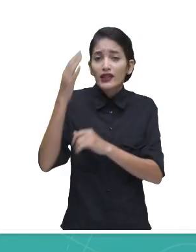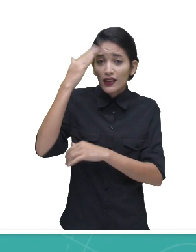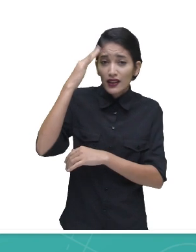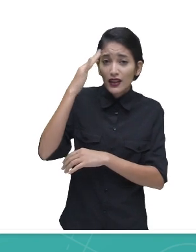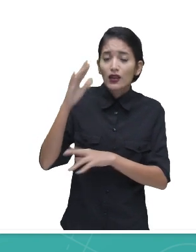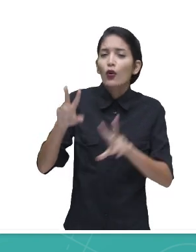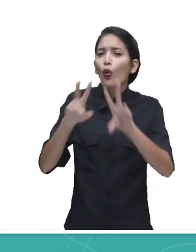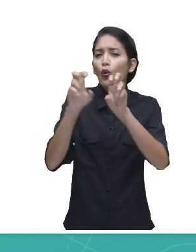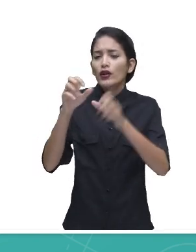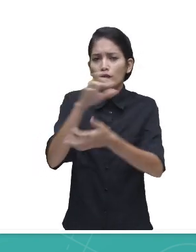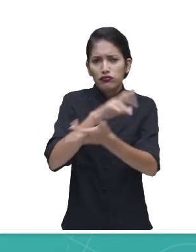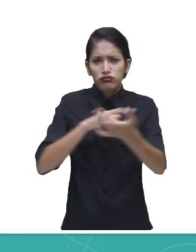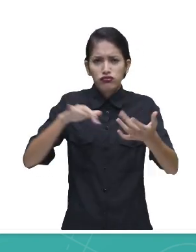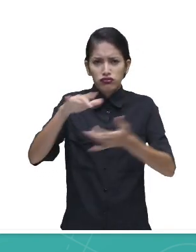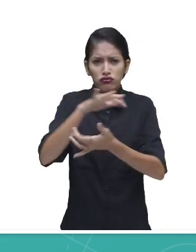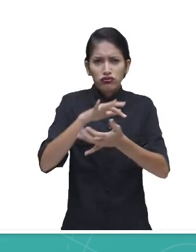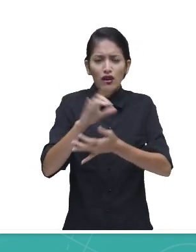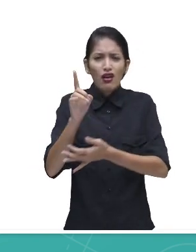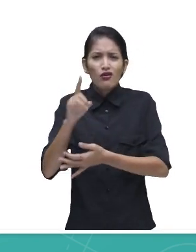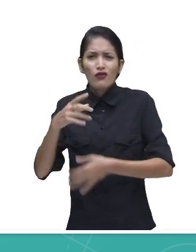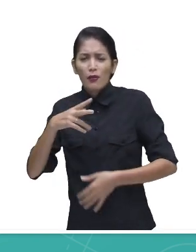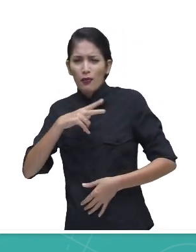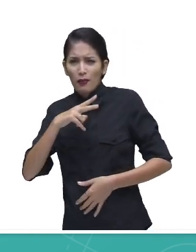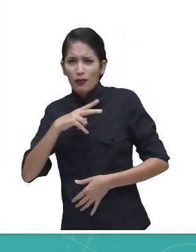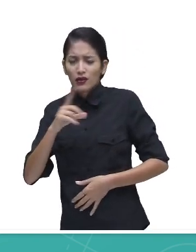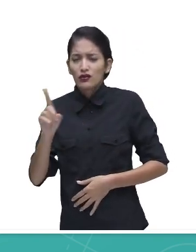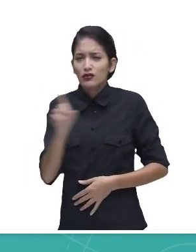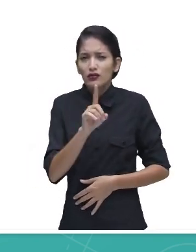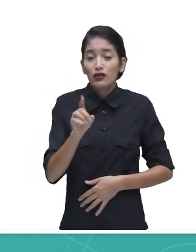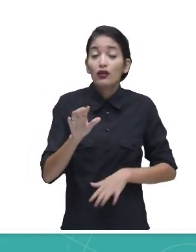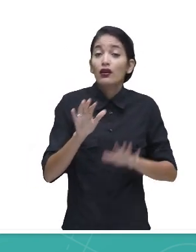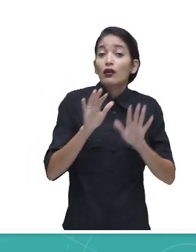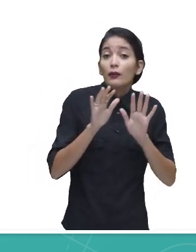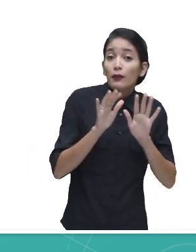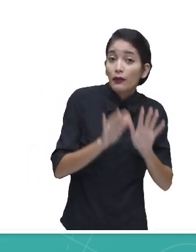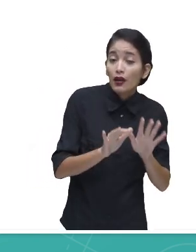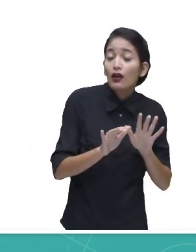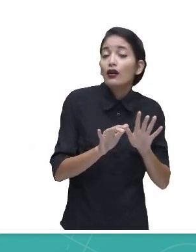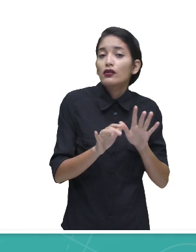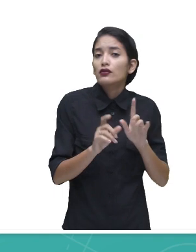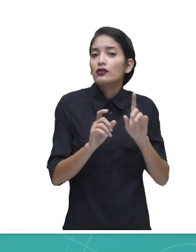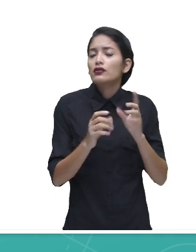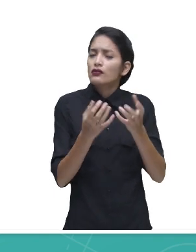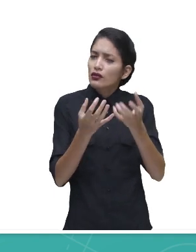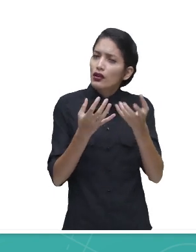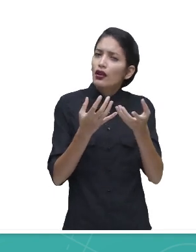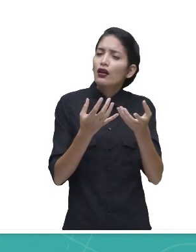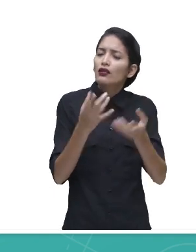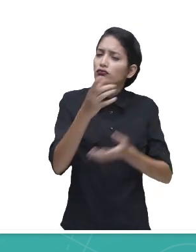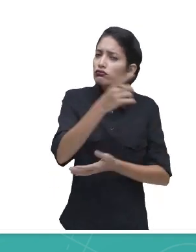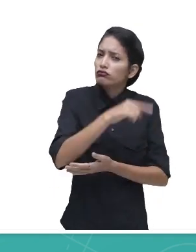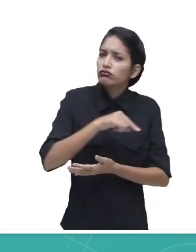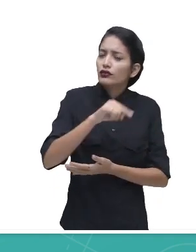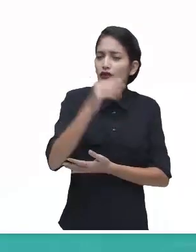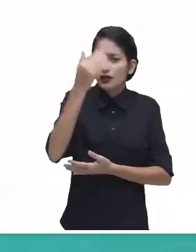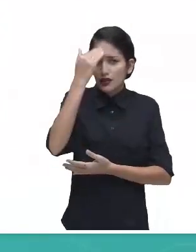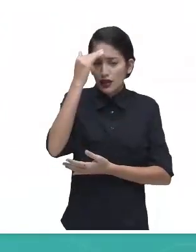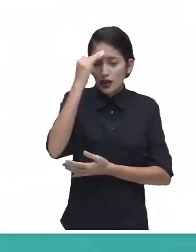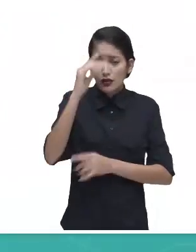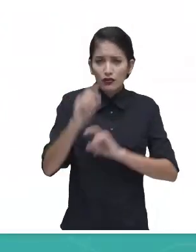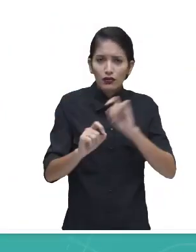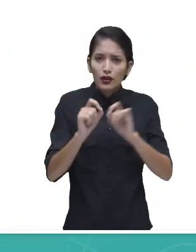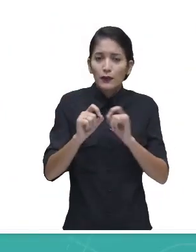sobre o universo. Não é uma questão muito pessoal, né? Mas o que eu queria que vocês entendessem?